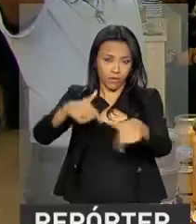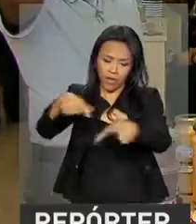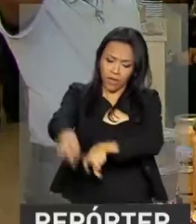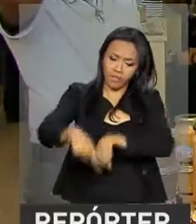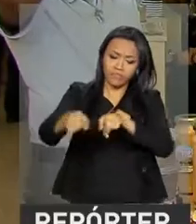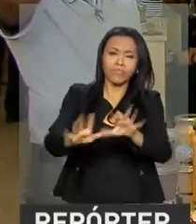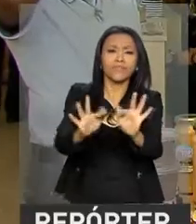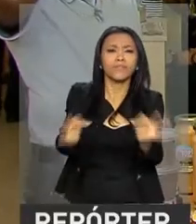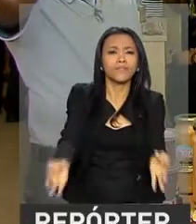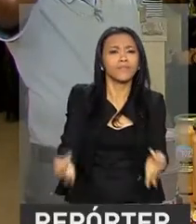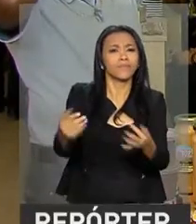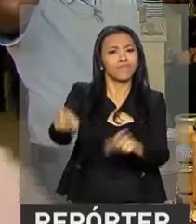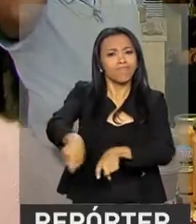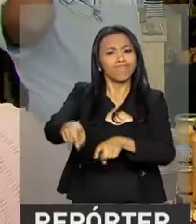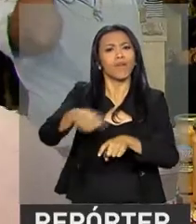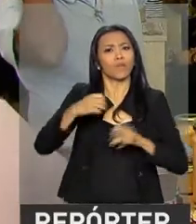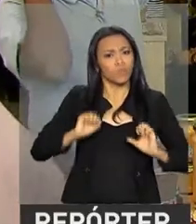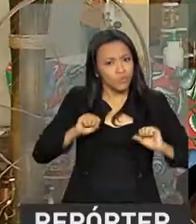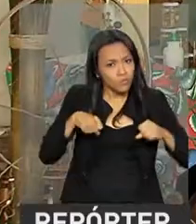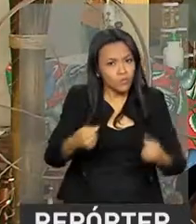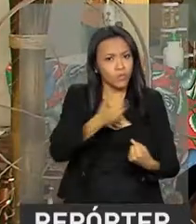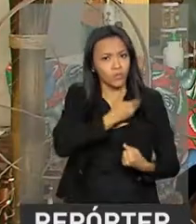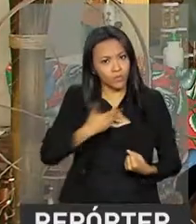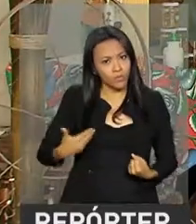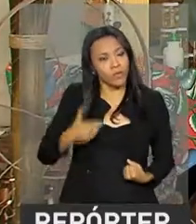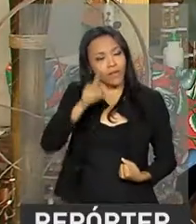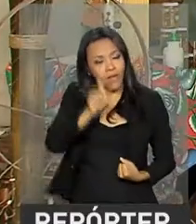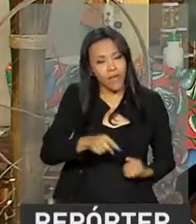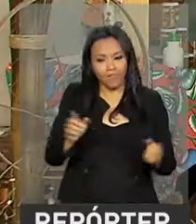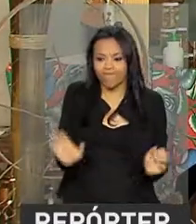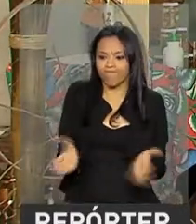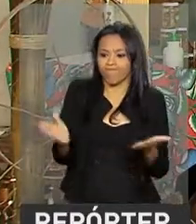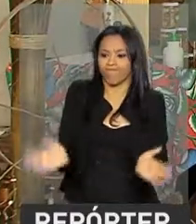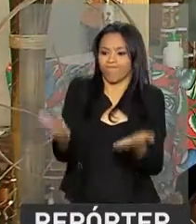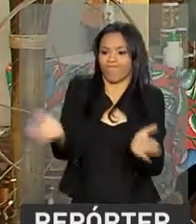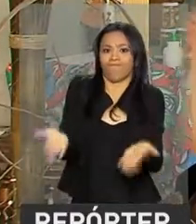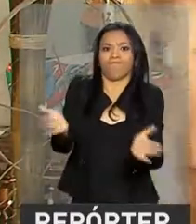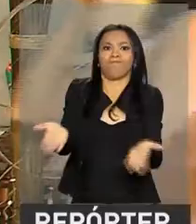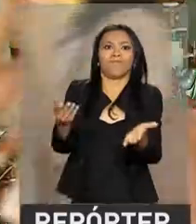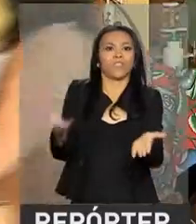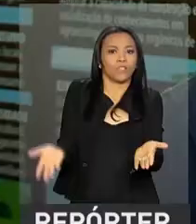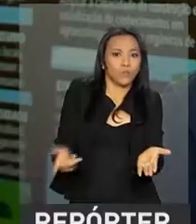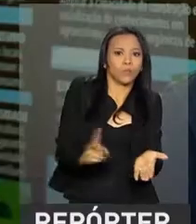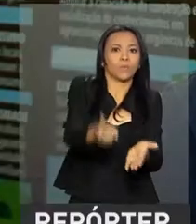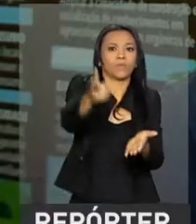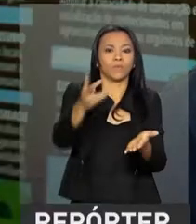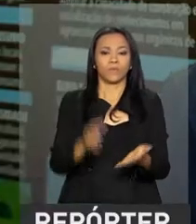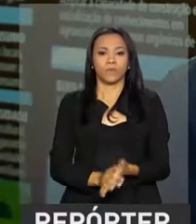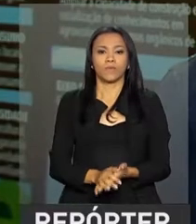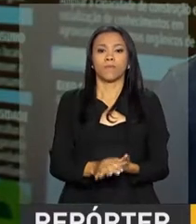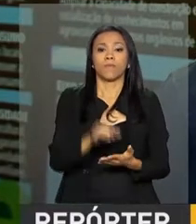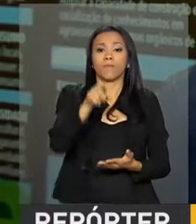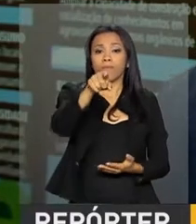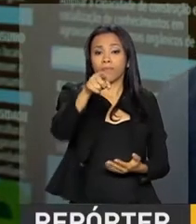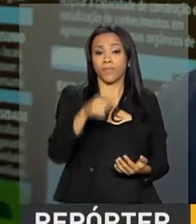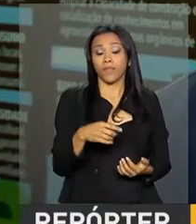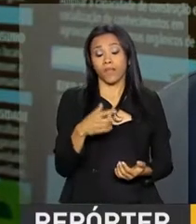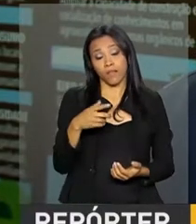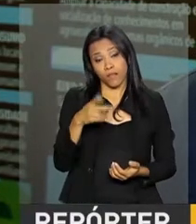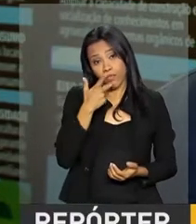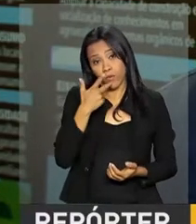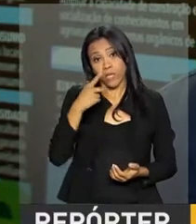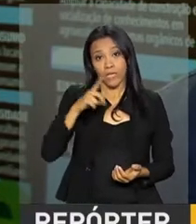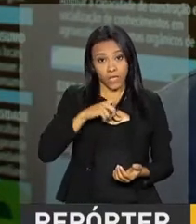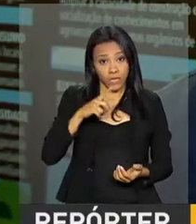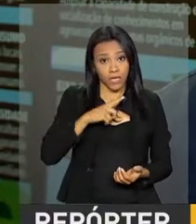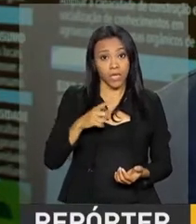o esforço do governo é ainda maior para que essas ações cheguem ao pequeno produtor. A gente tem, por exemplo, pensar uma nova